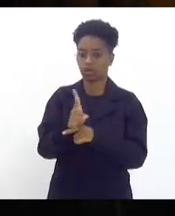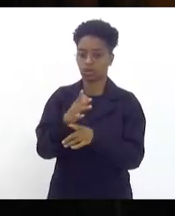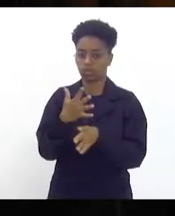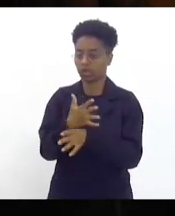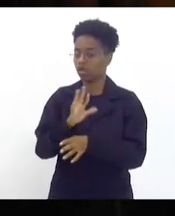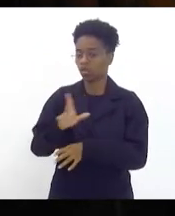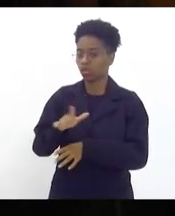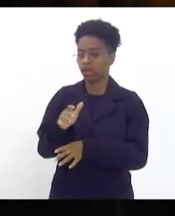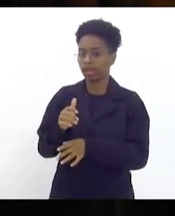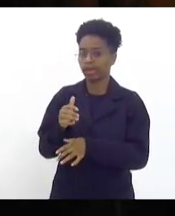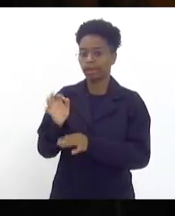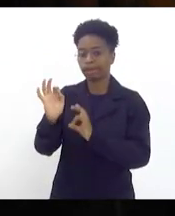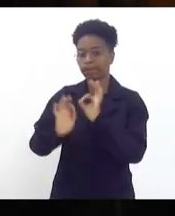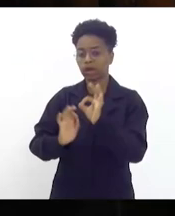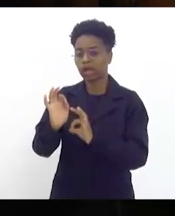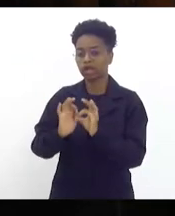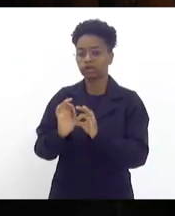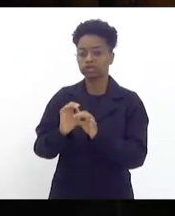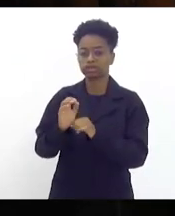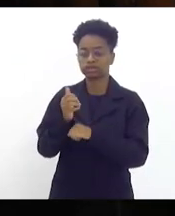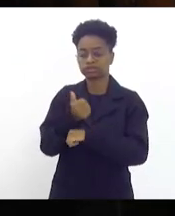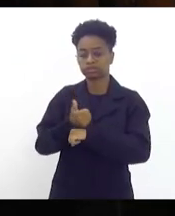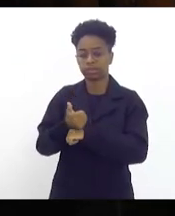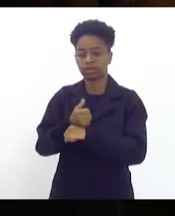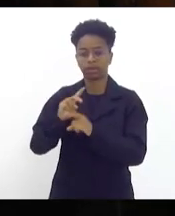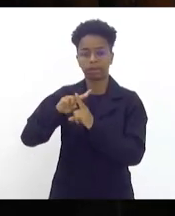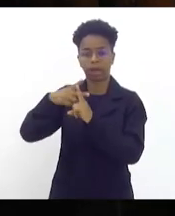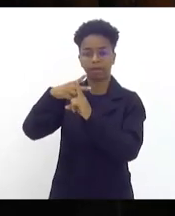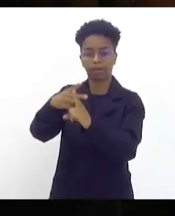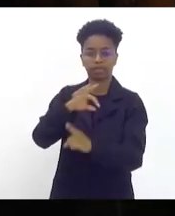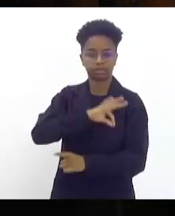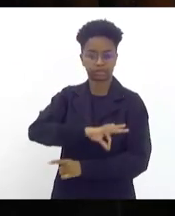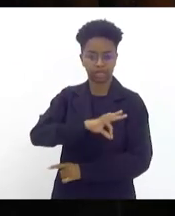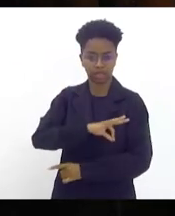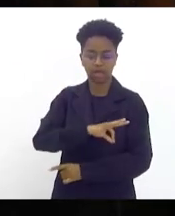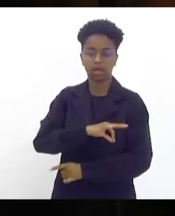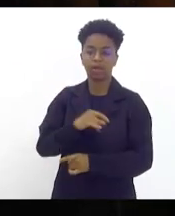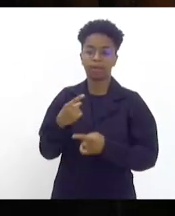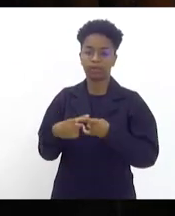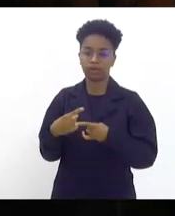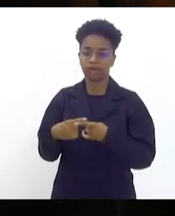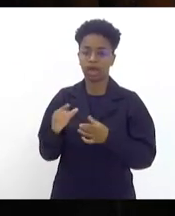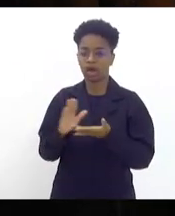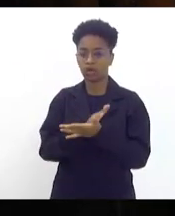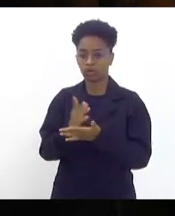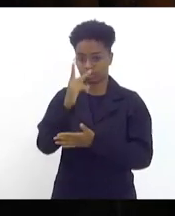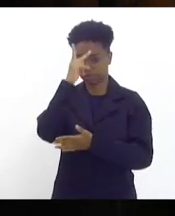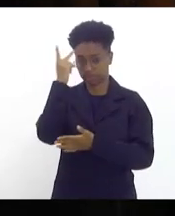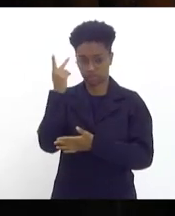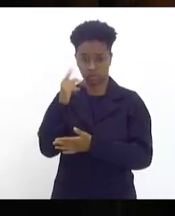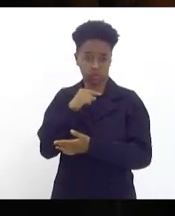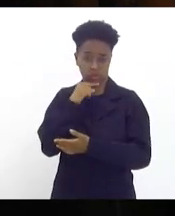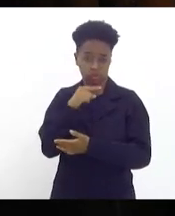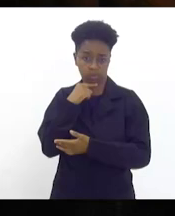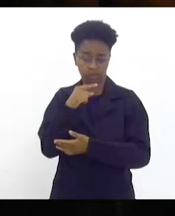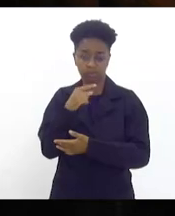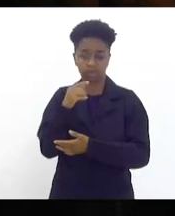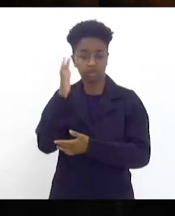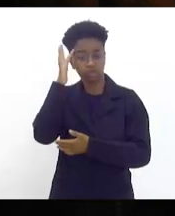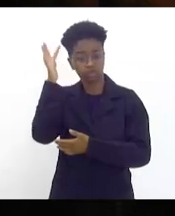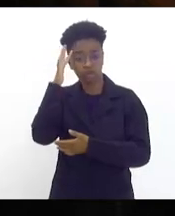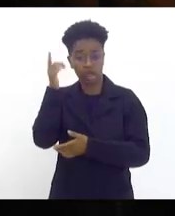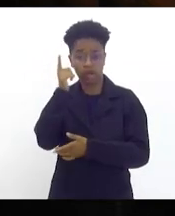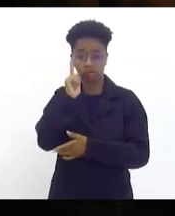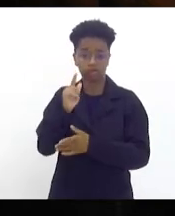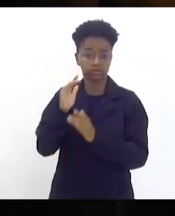plano de cargos em salários com promoção em Y onde muitos guardas municipais servidores dedicados sequer podem sonhar em chegar ao